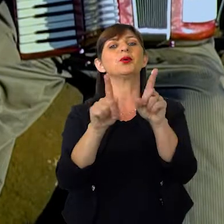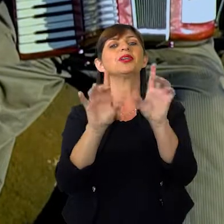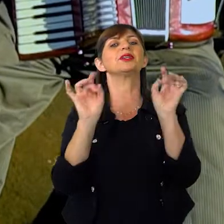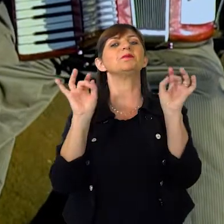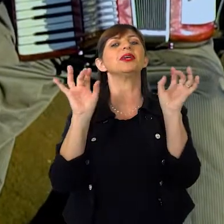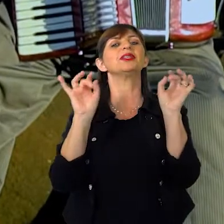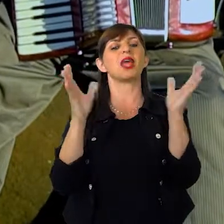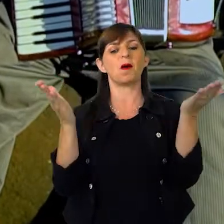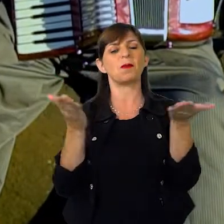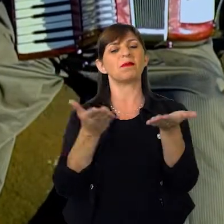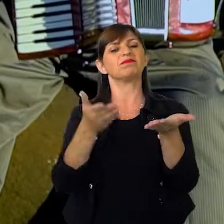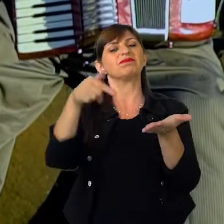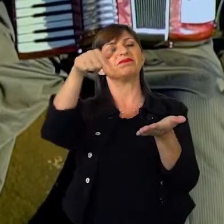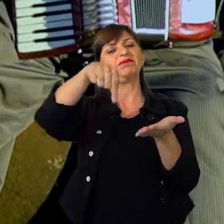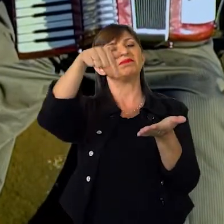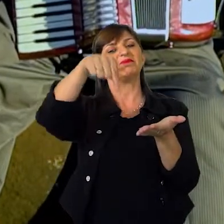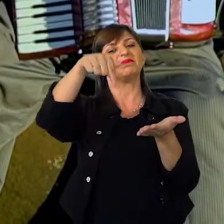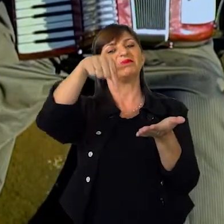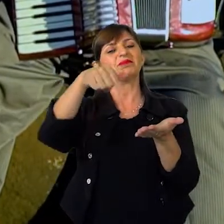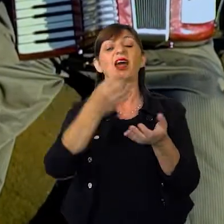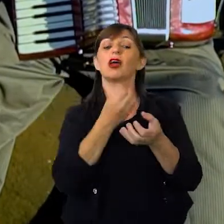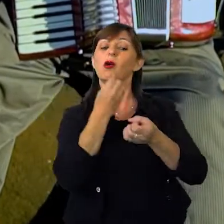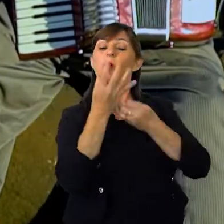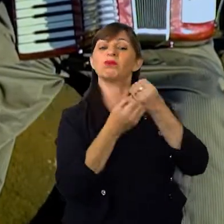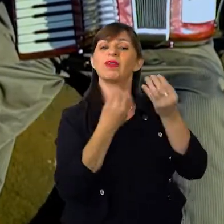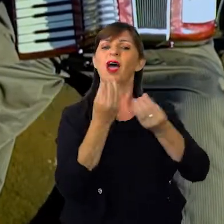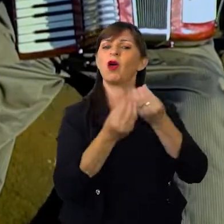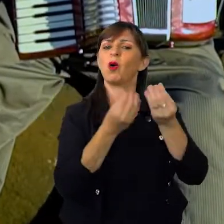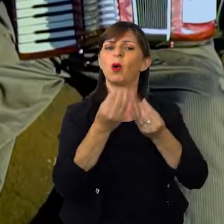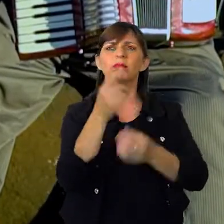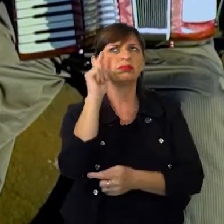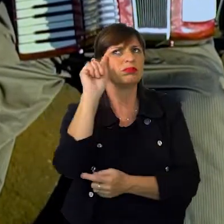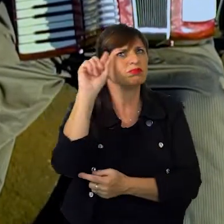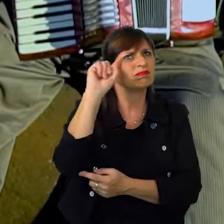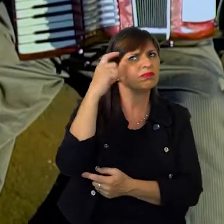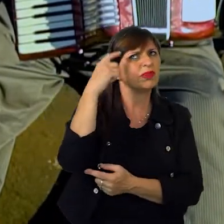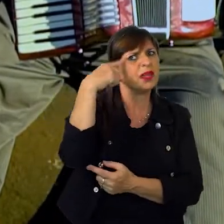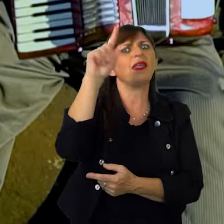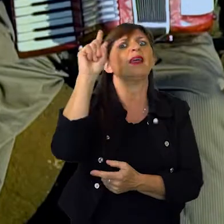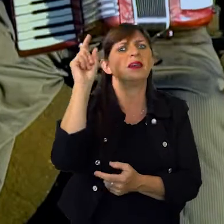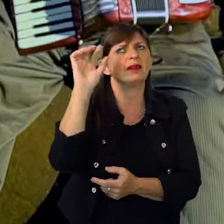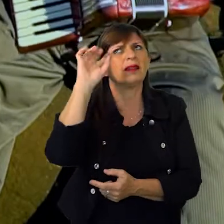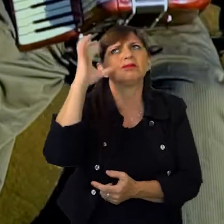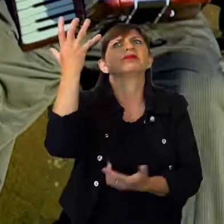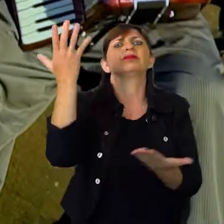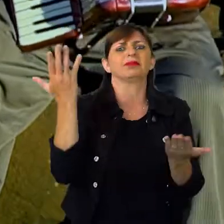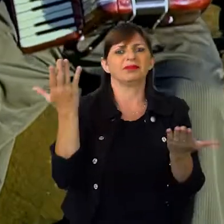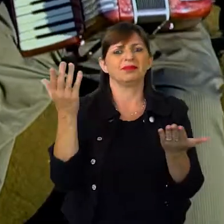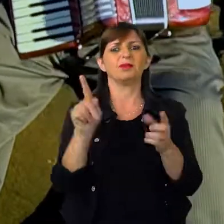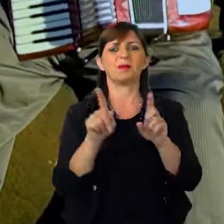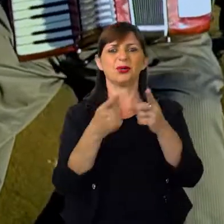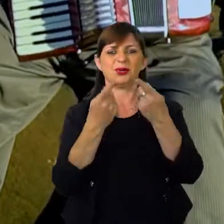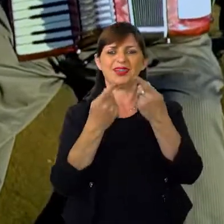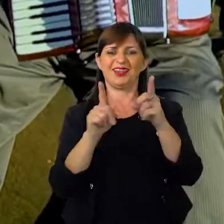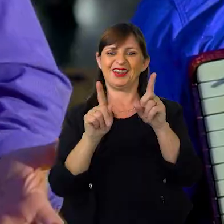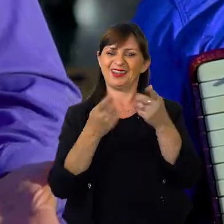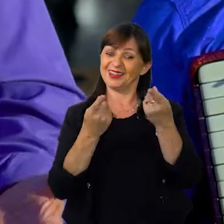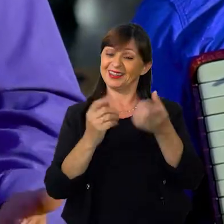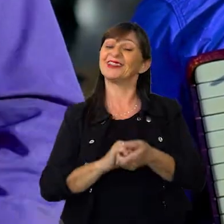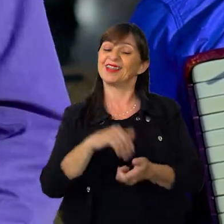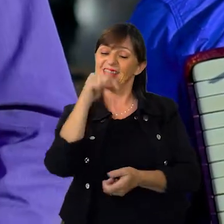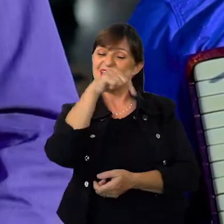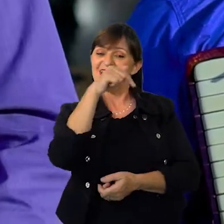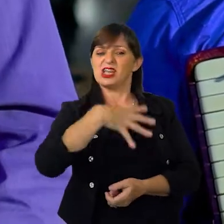este ponto e ele vai falar para você como é que ele criou o qual é inspiração que ele teve nesse momento alimentos